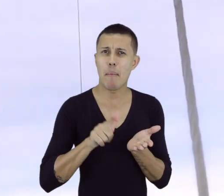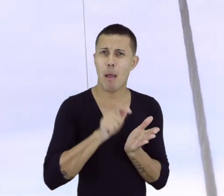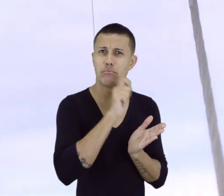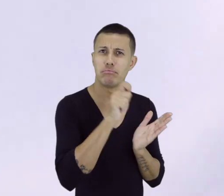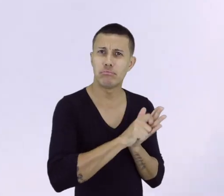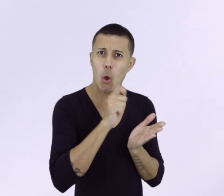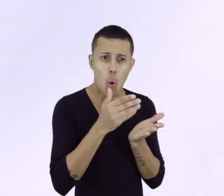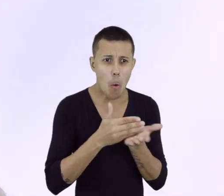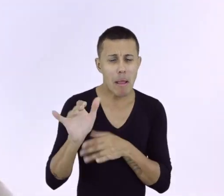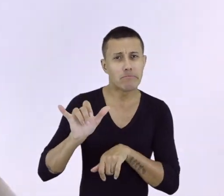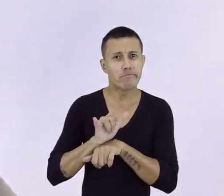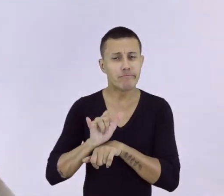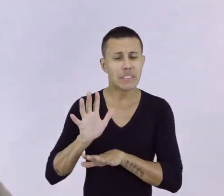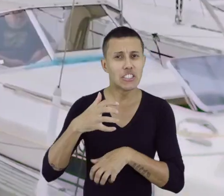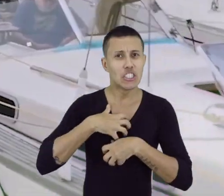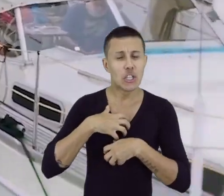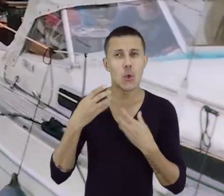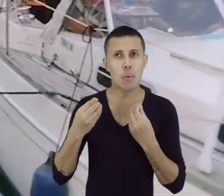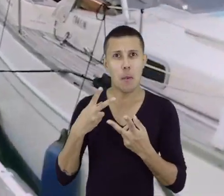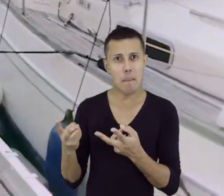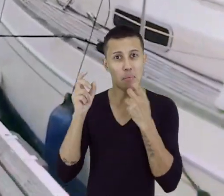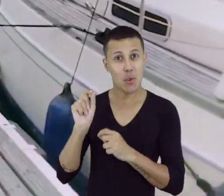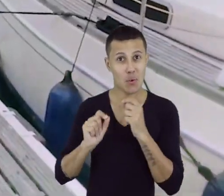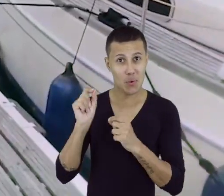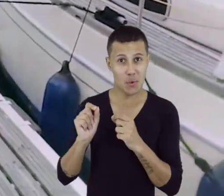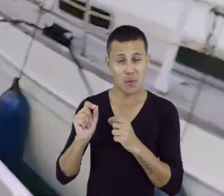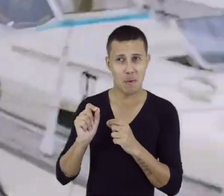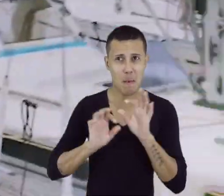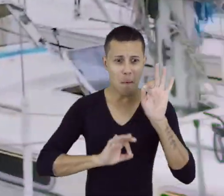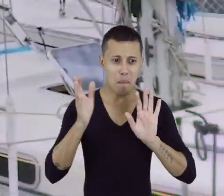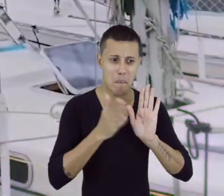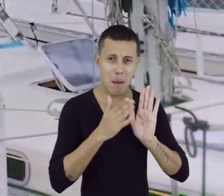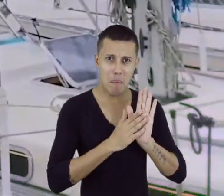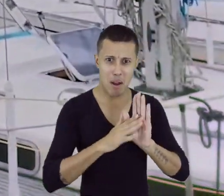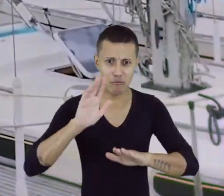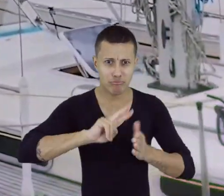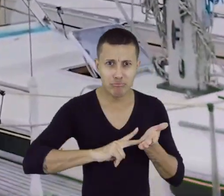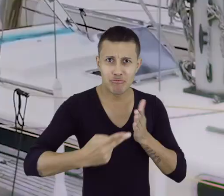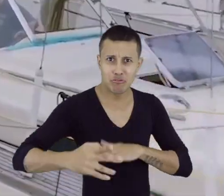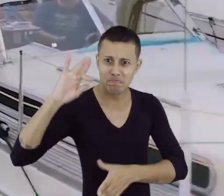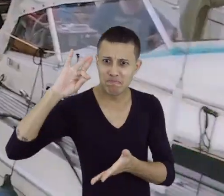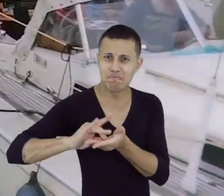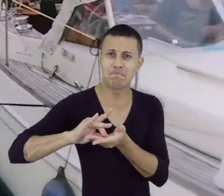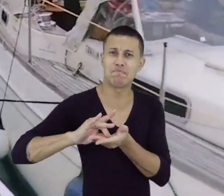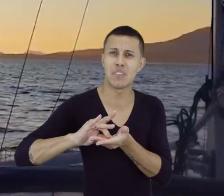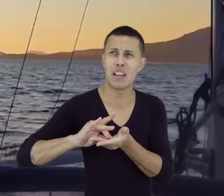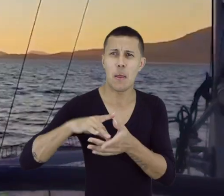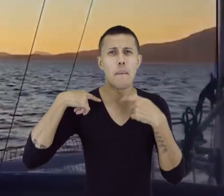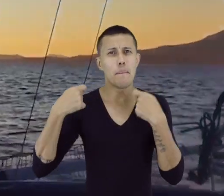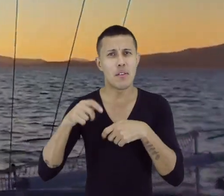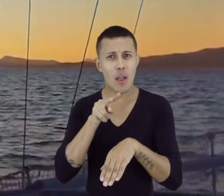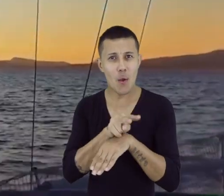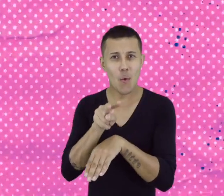num papel, a gente tem que começar de algum jeito. E eu percebi que para eu poder tirar esses planos do papel e começar,